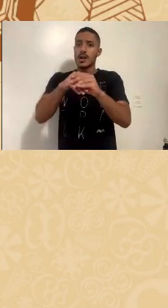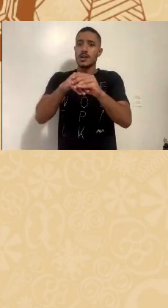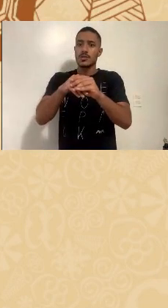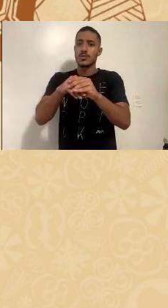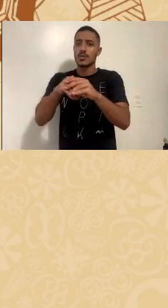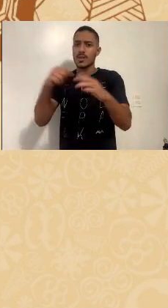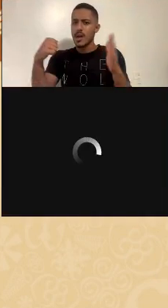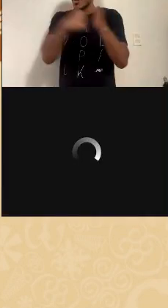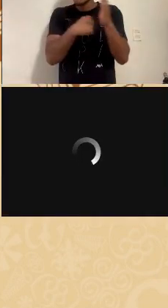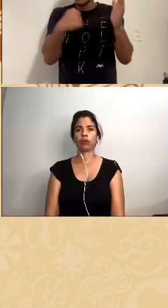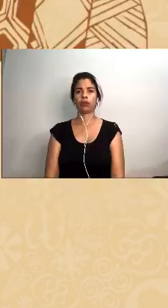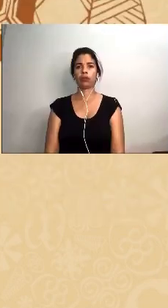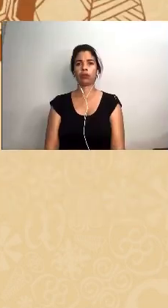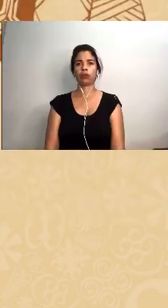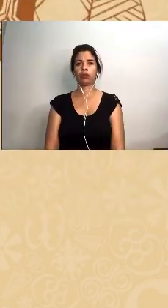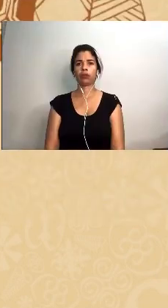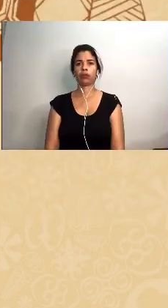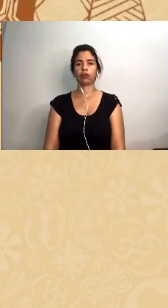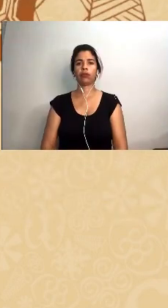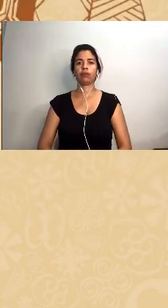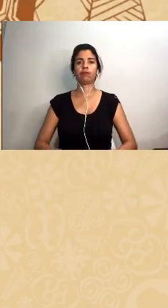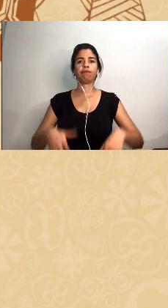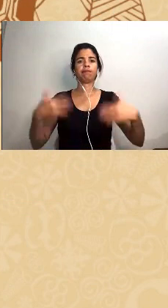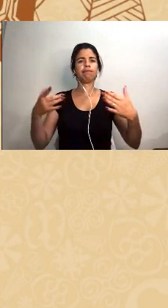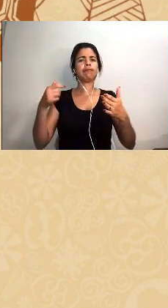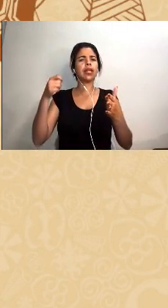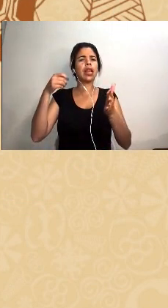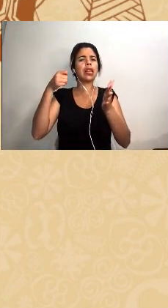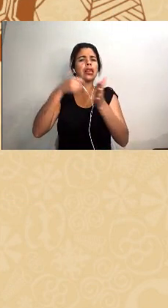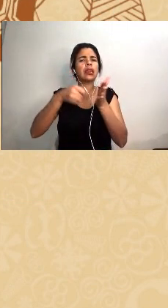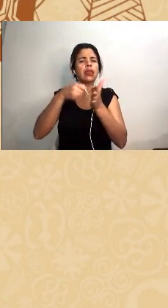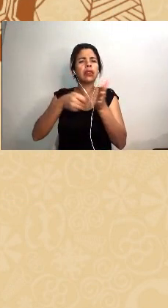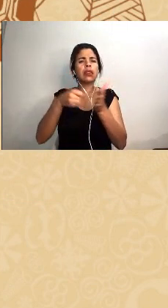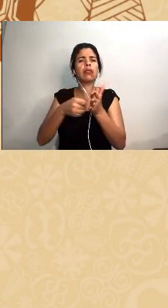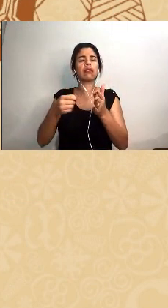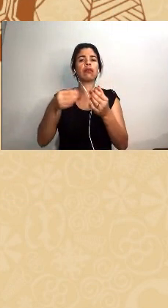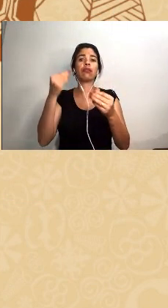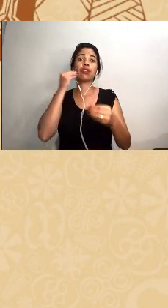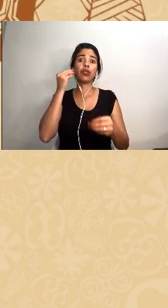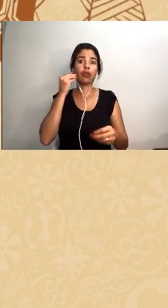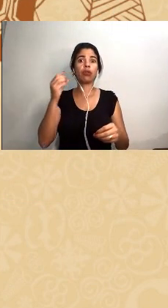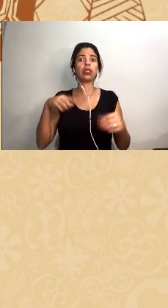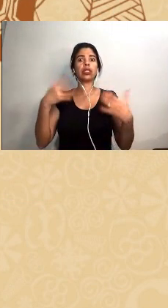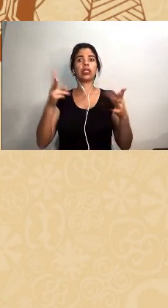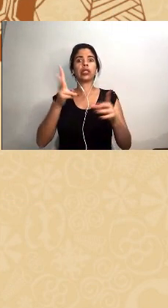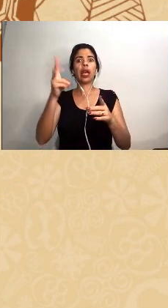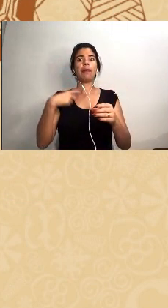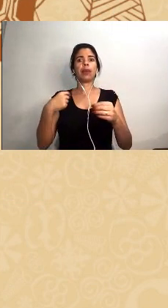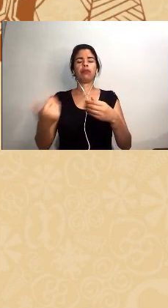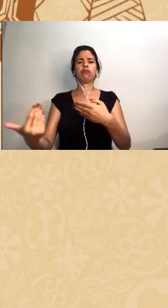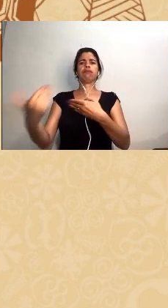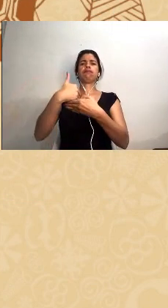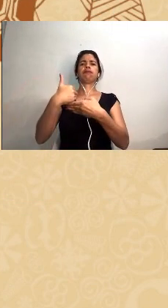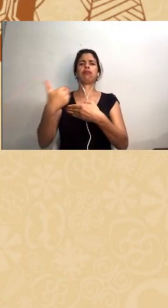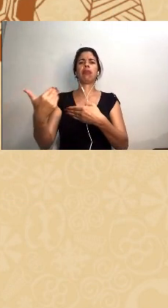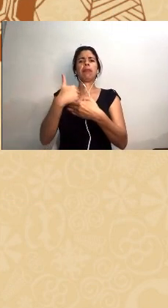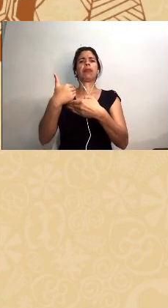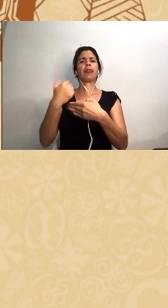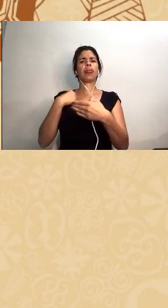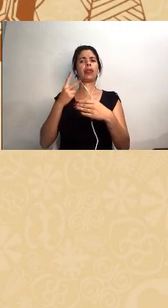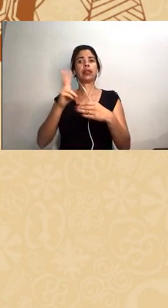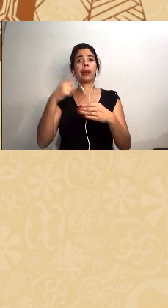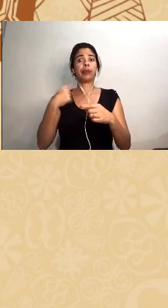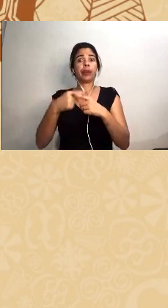mesmo antes da lei, né, assim, tentando implementar. E, né, me interpelavam o tempo todo na minha branquitude, né, nos meus privilégios.